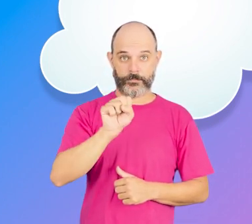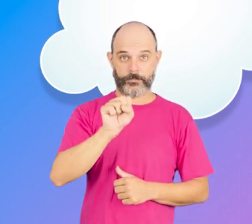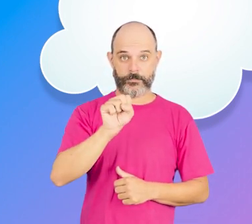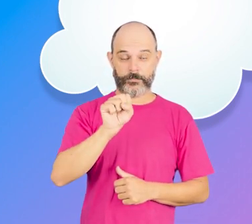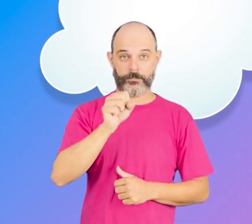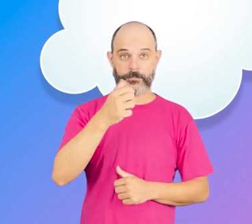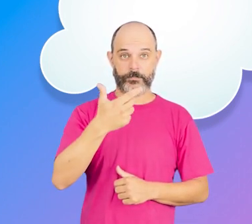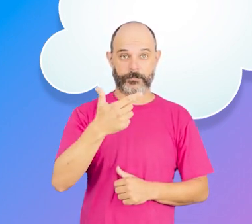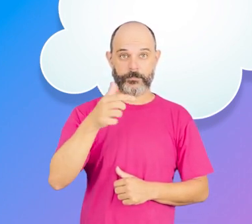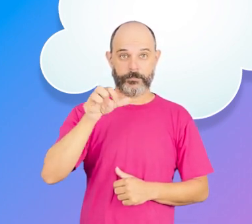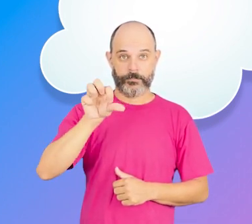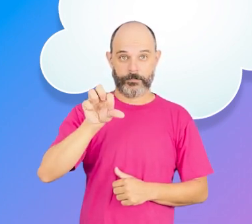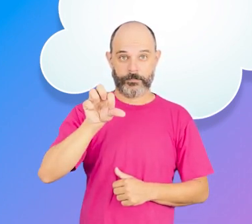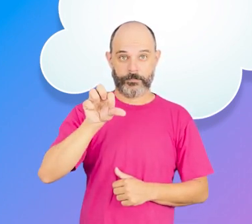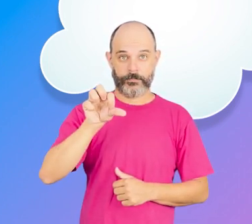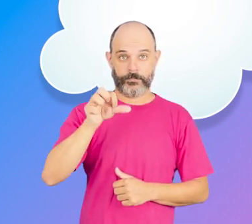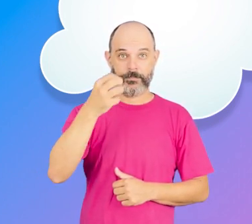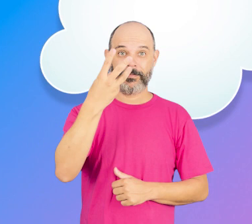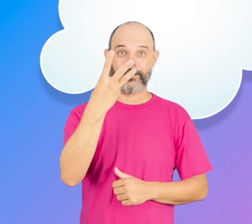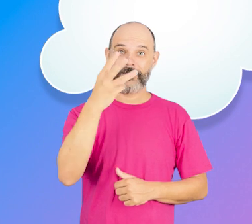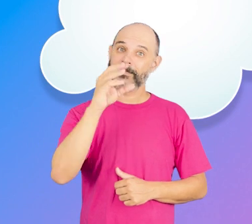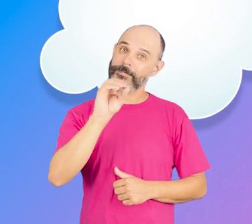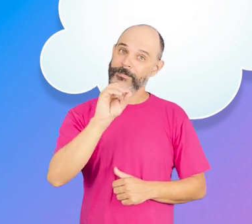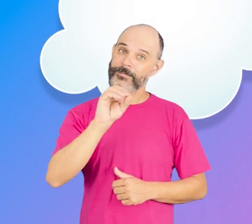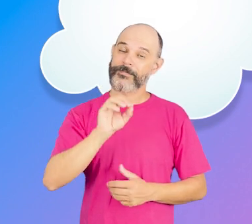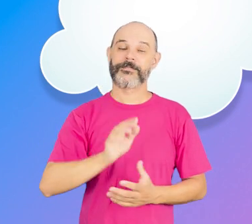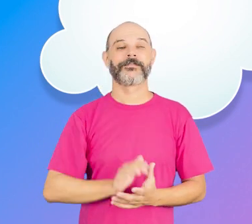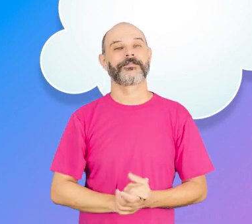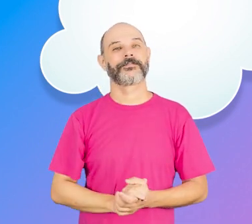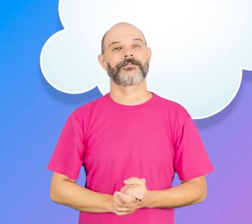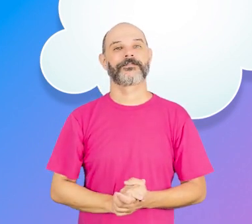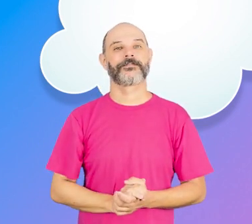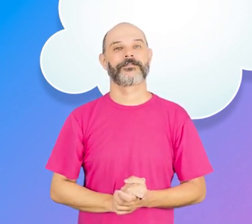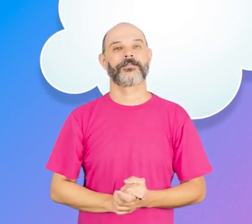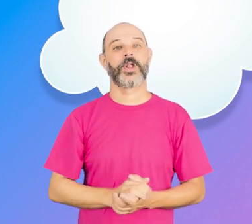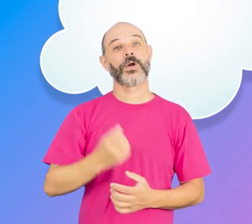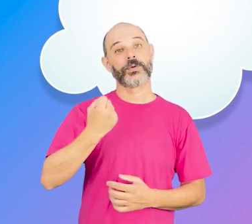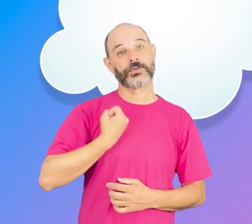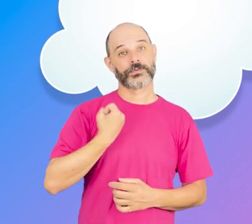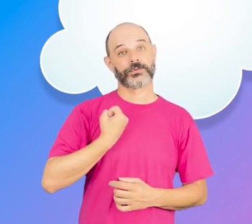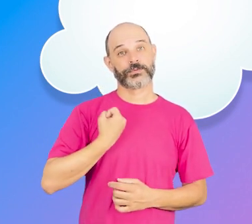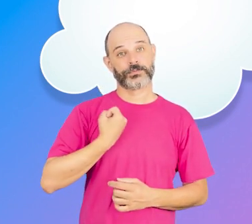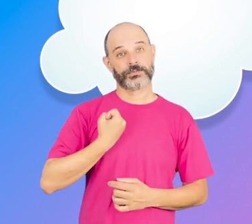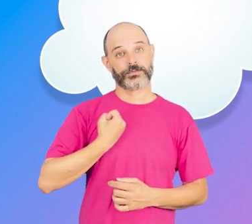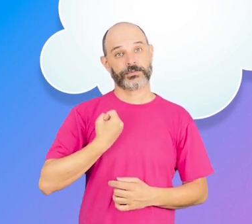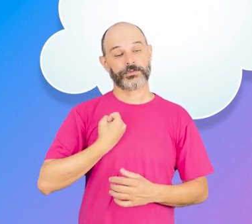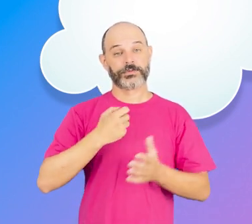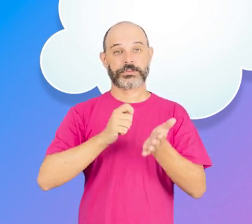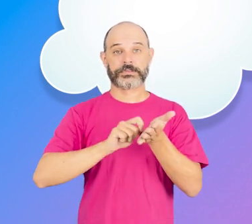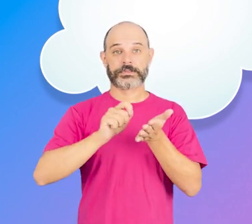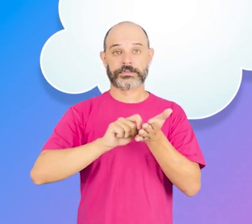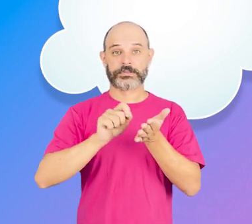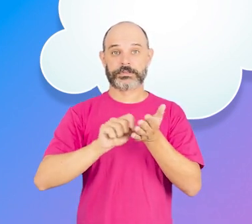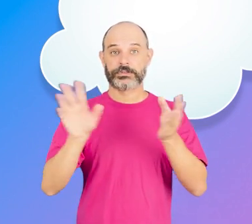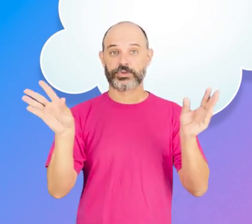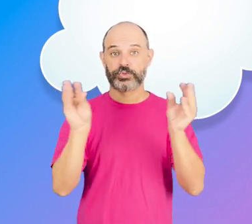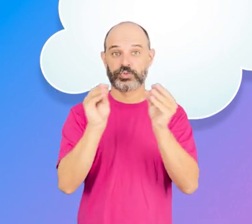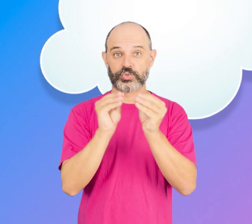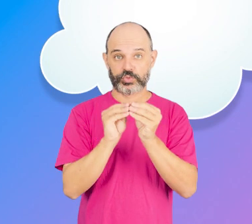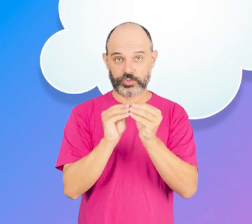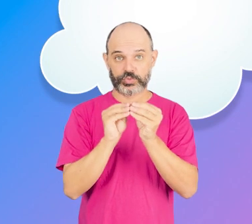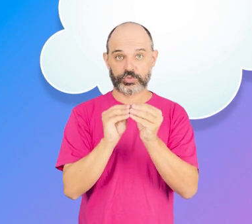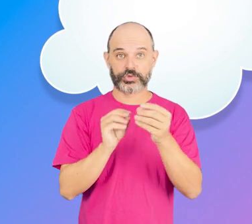27, 28, 29, 30. Los numerales só são escritos